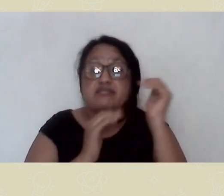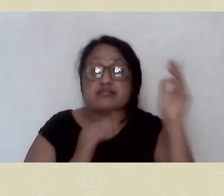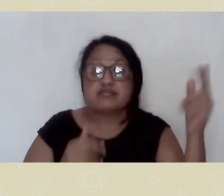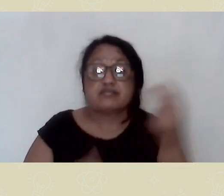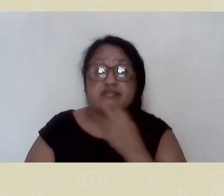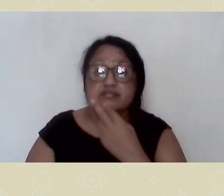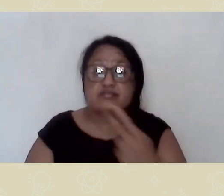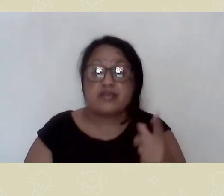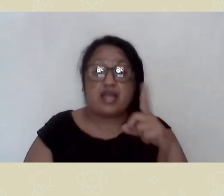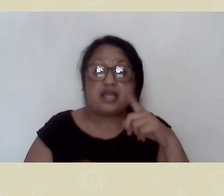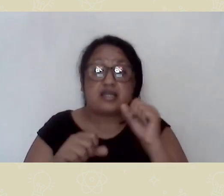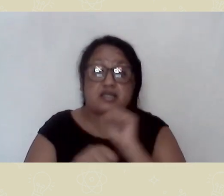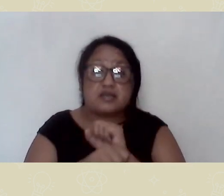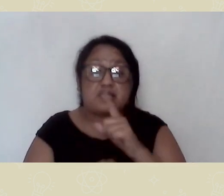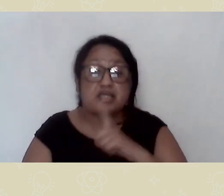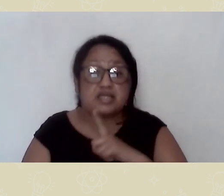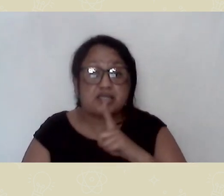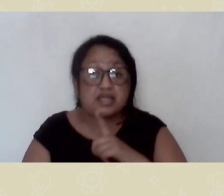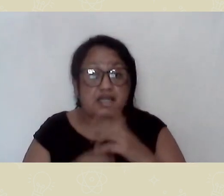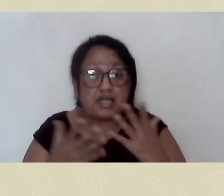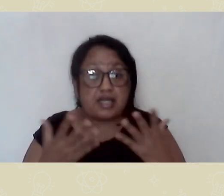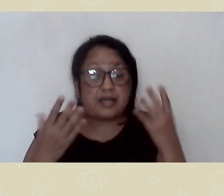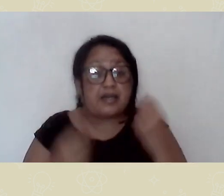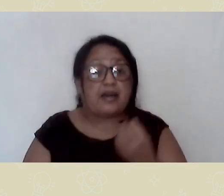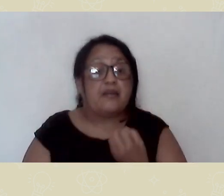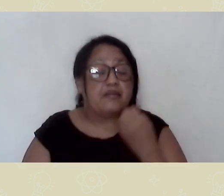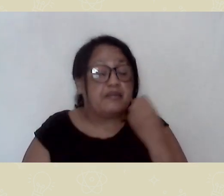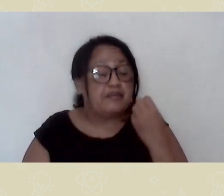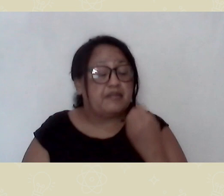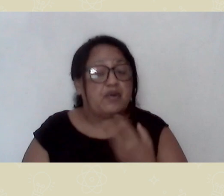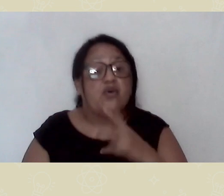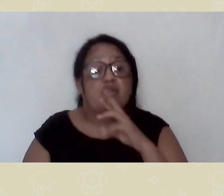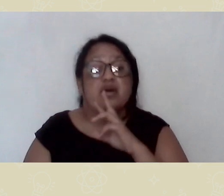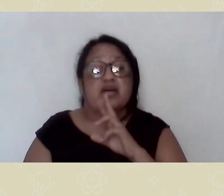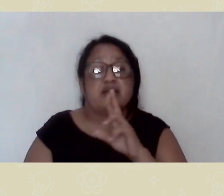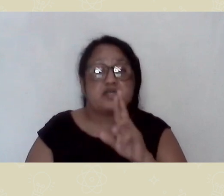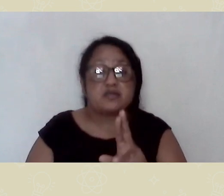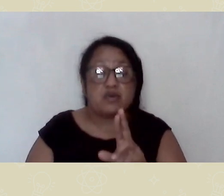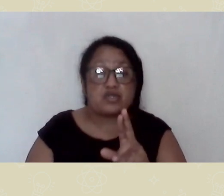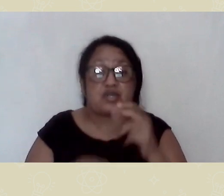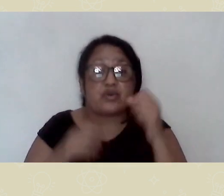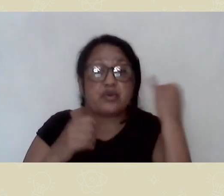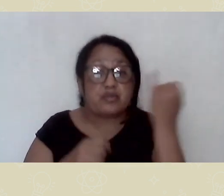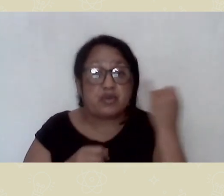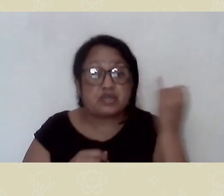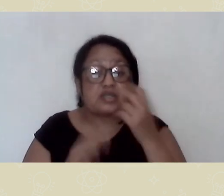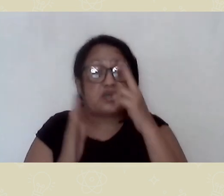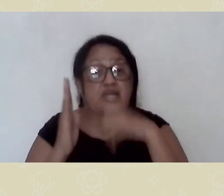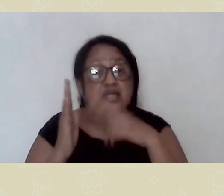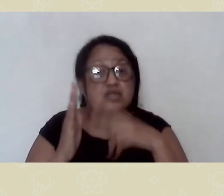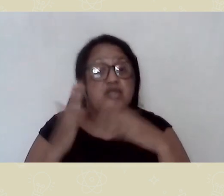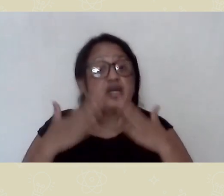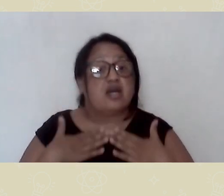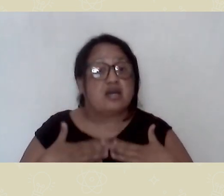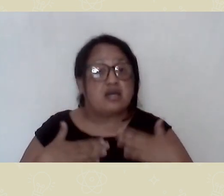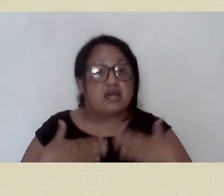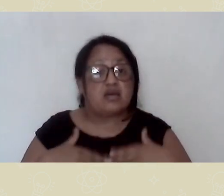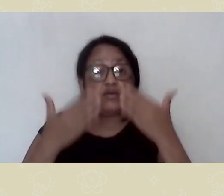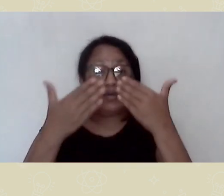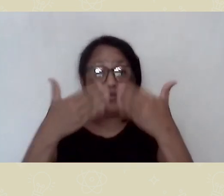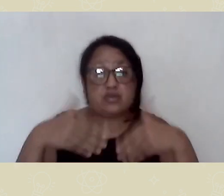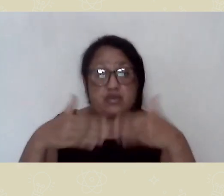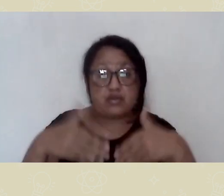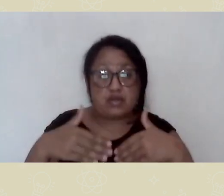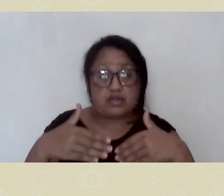tido bastante êxito na resolução do simulado o que é importante é que vocês façam a leitura com tranquilidade é uma prova de